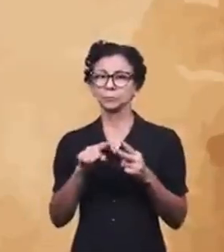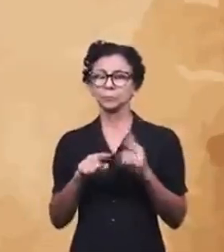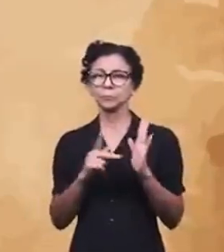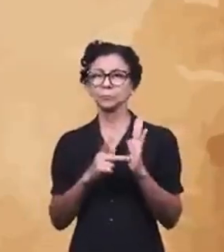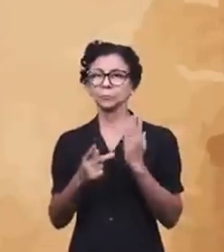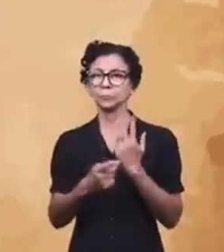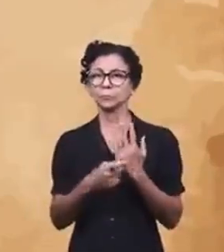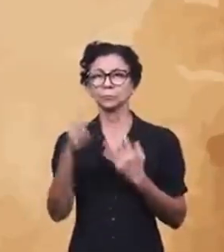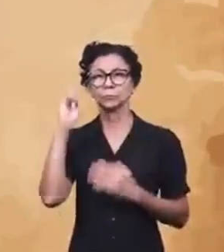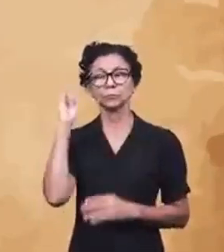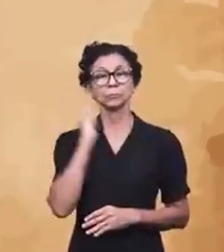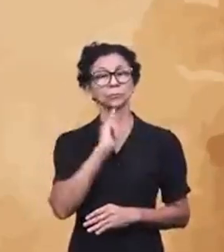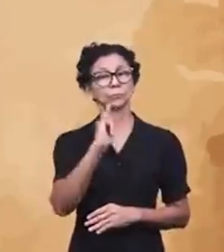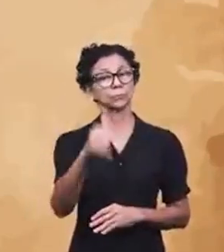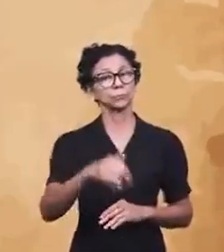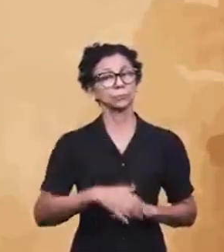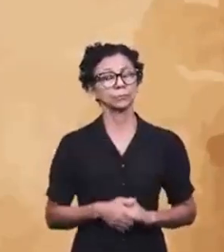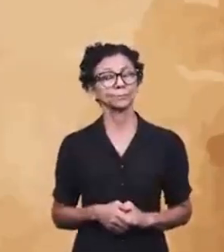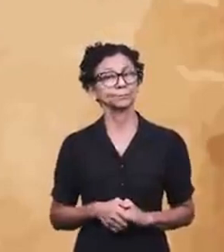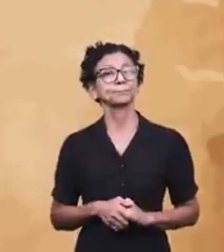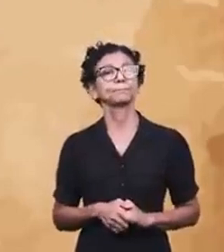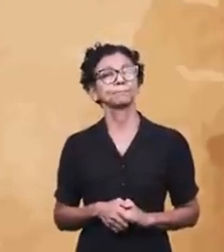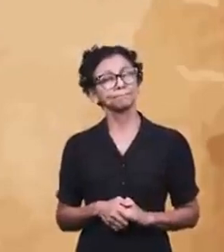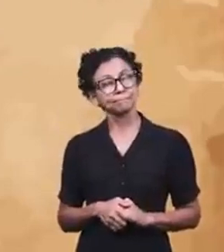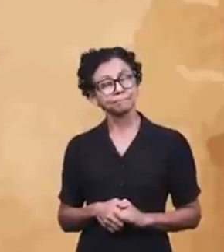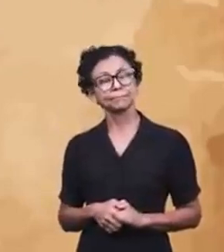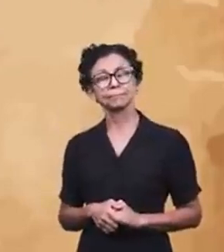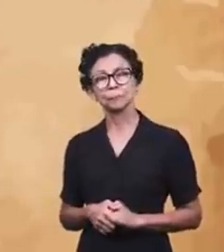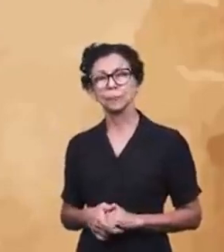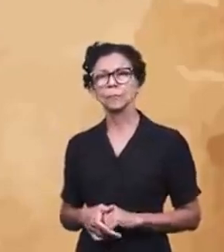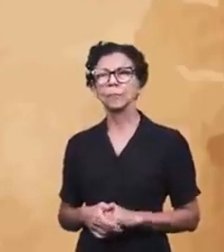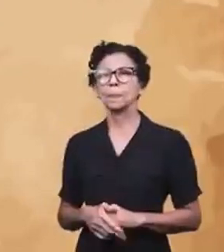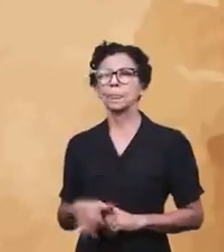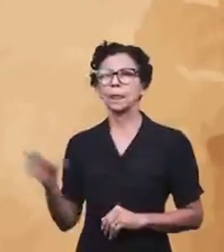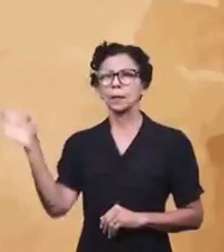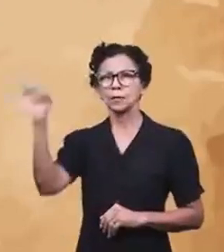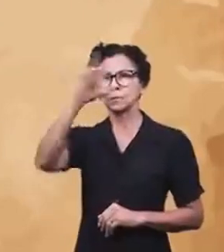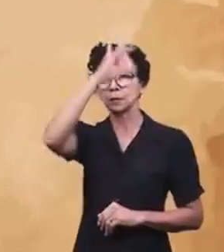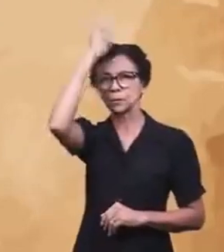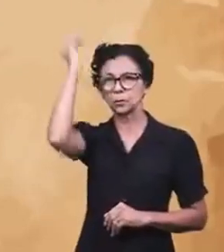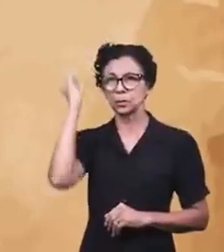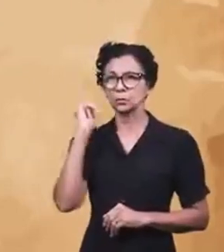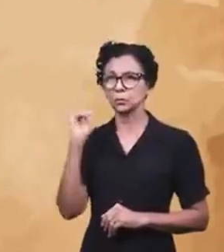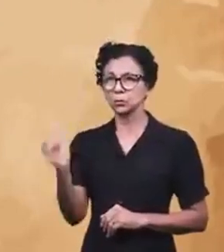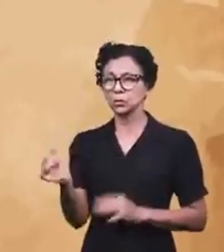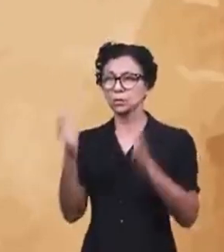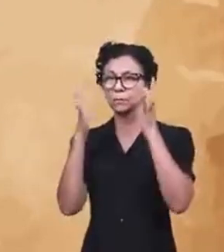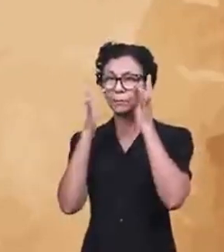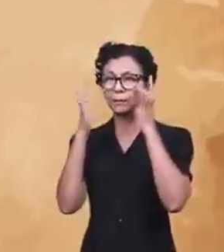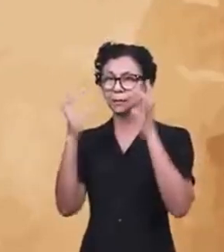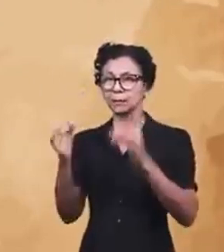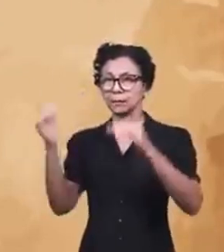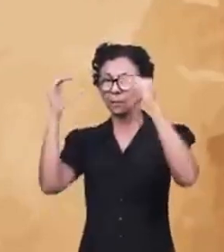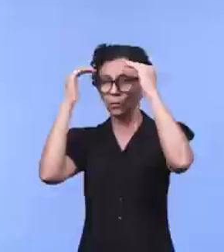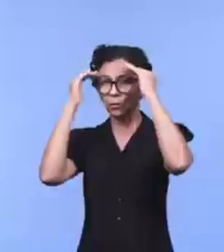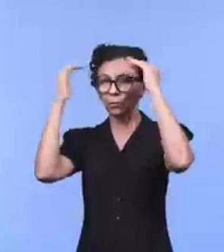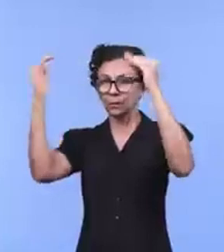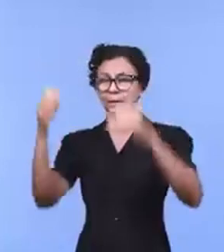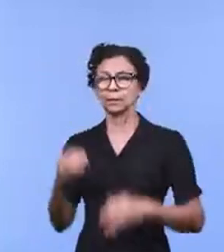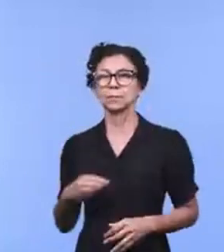tem ouvidos para ouvir, ouça." Mateus, capítulo 13, versos 9 e